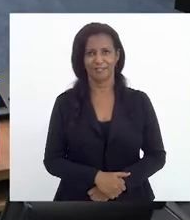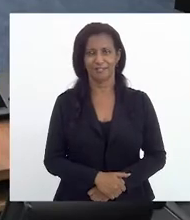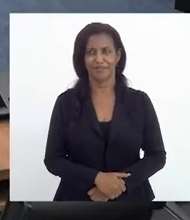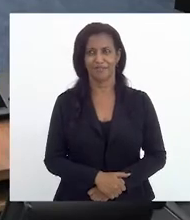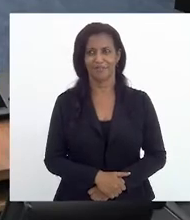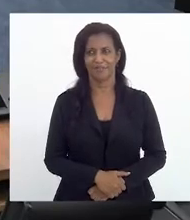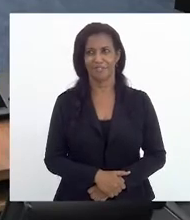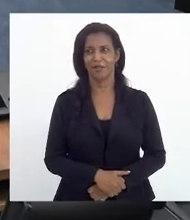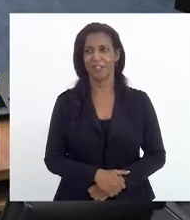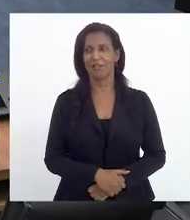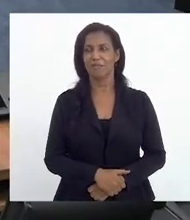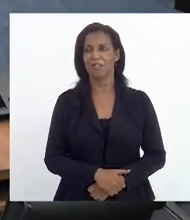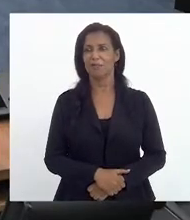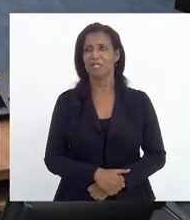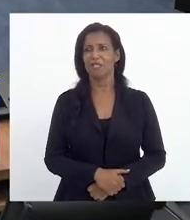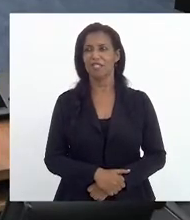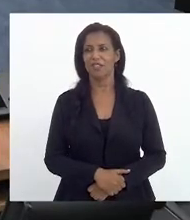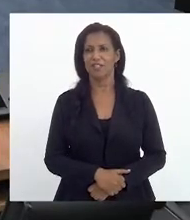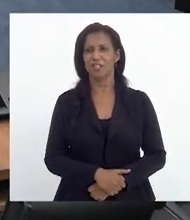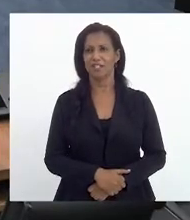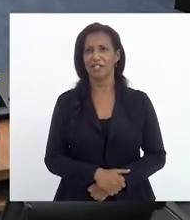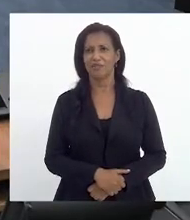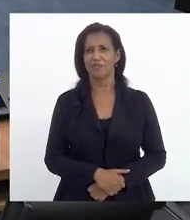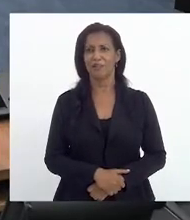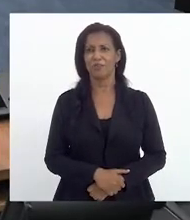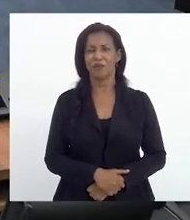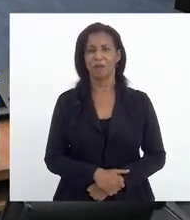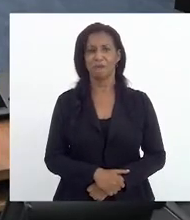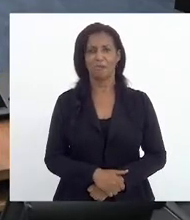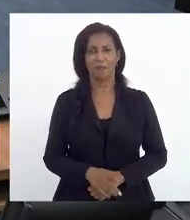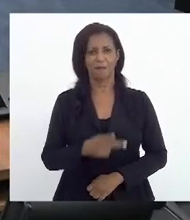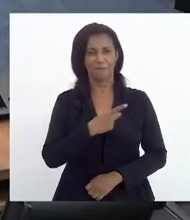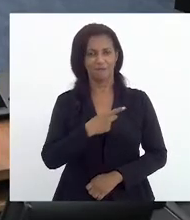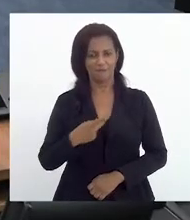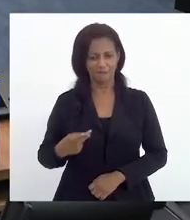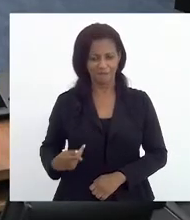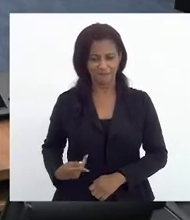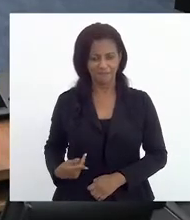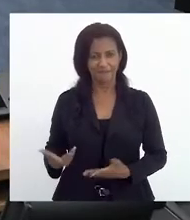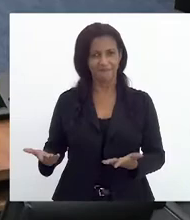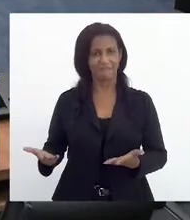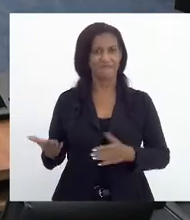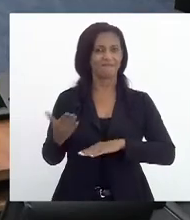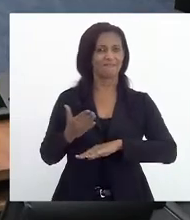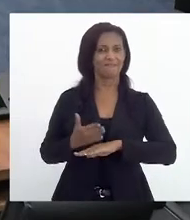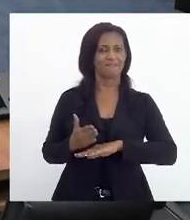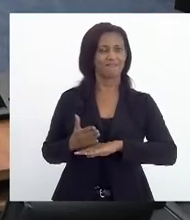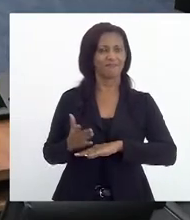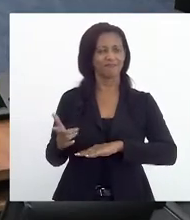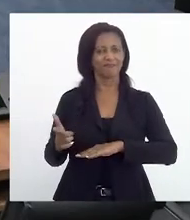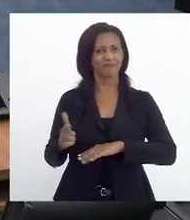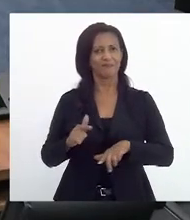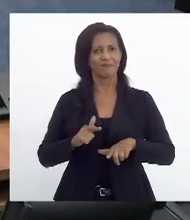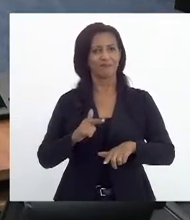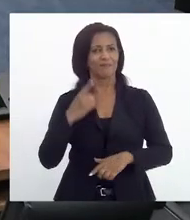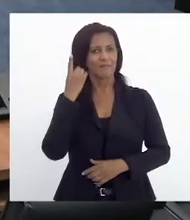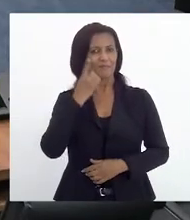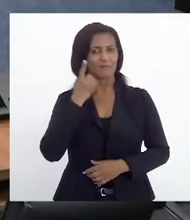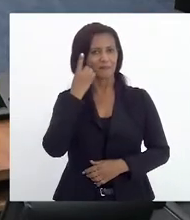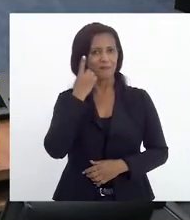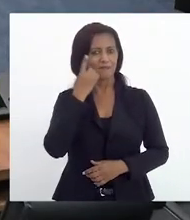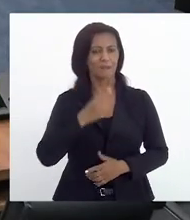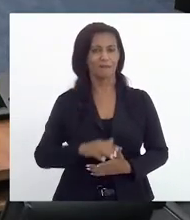E aí o show presidente em exercício Deputado